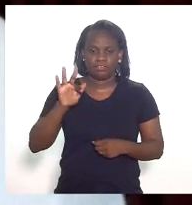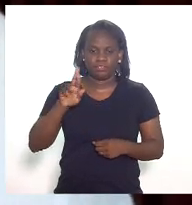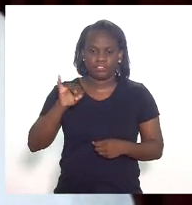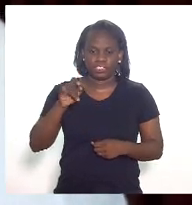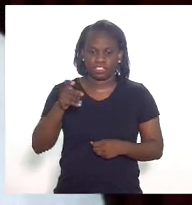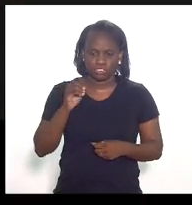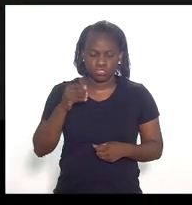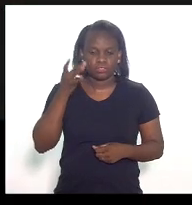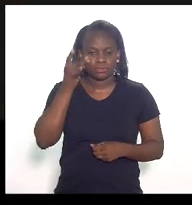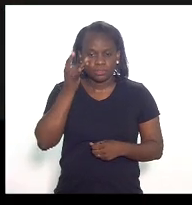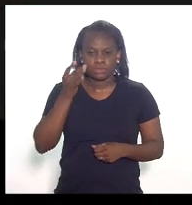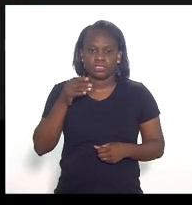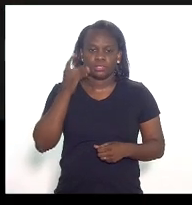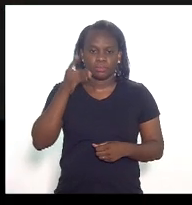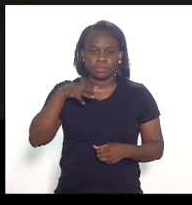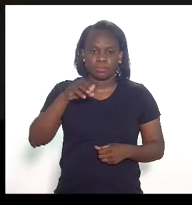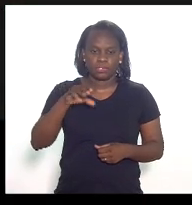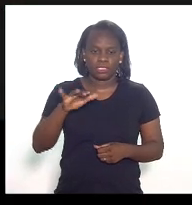vista, deputada Mônica.